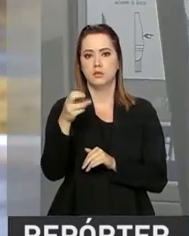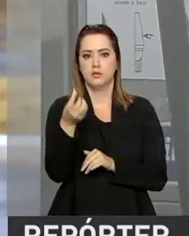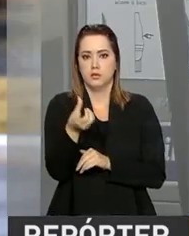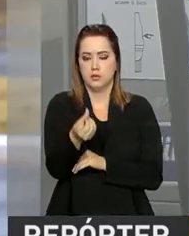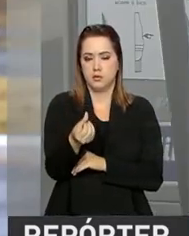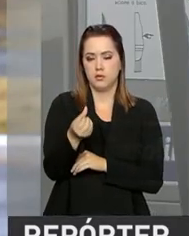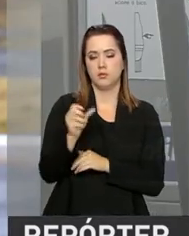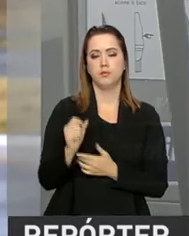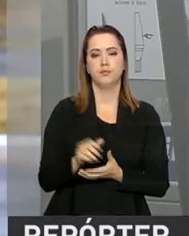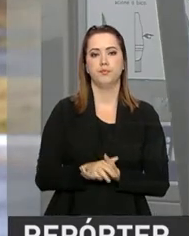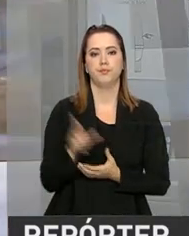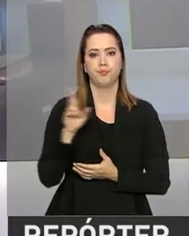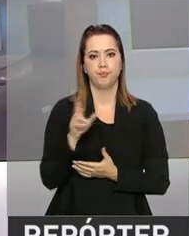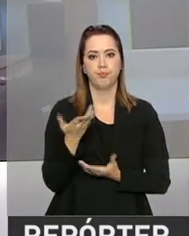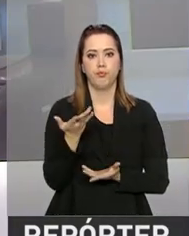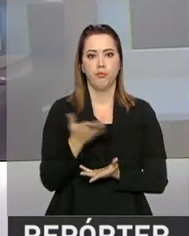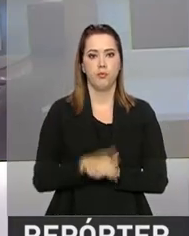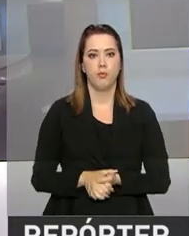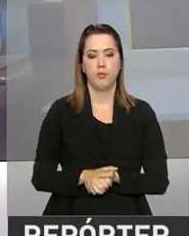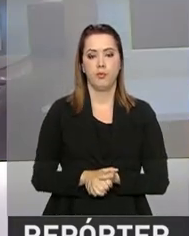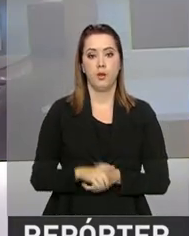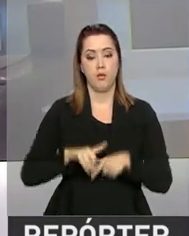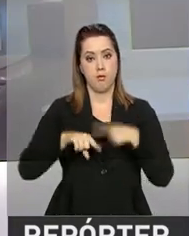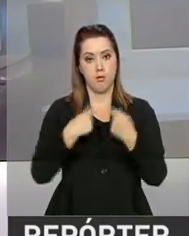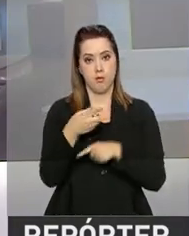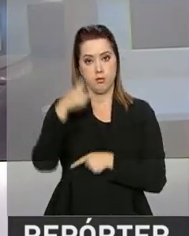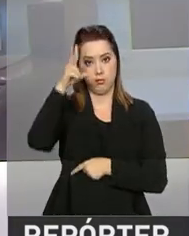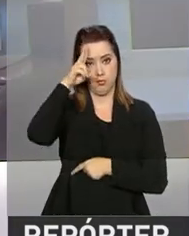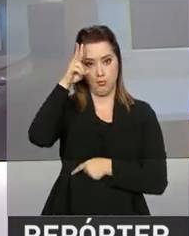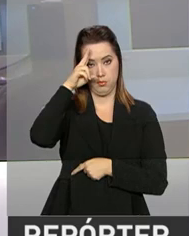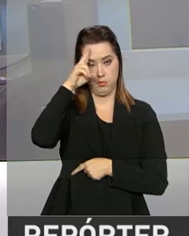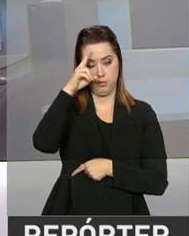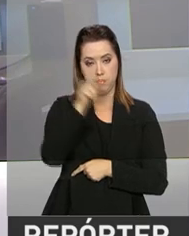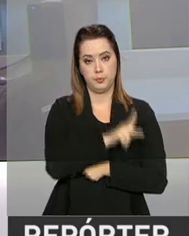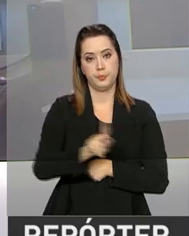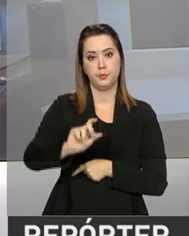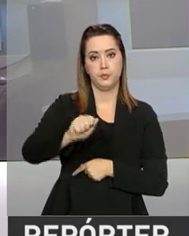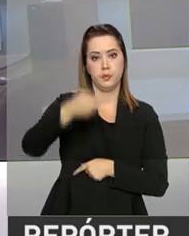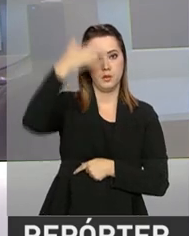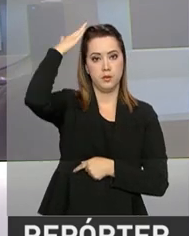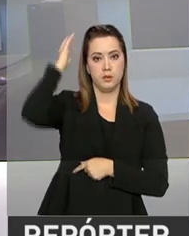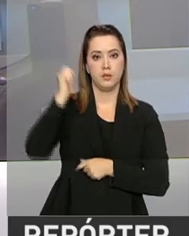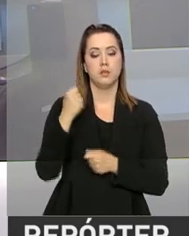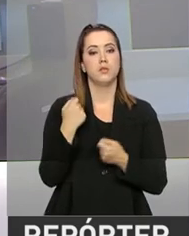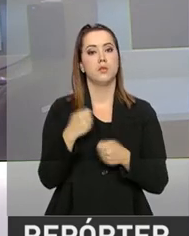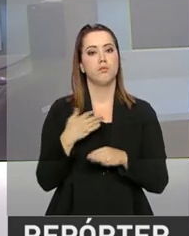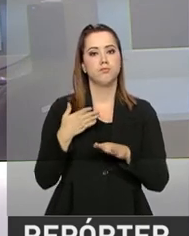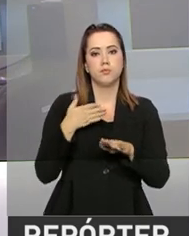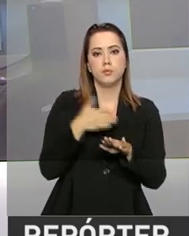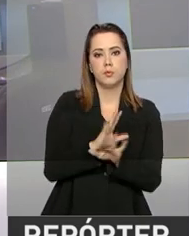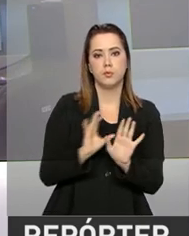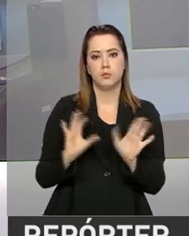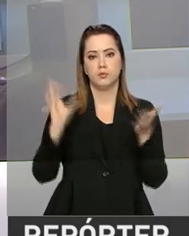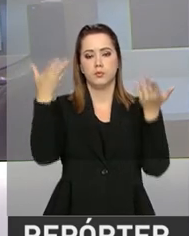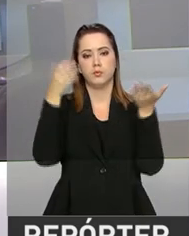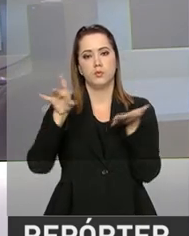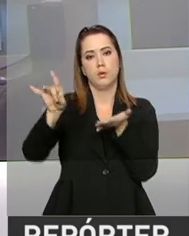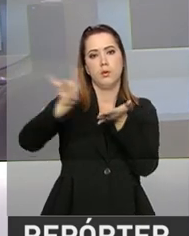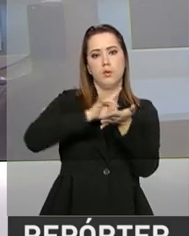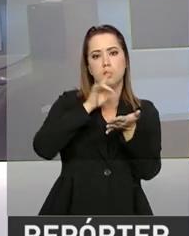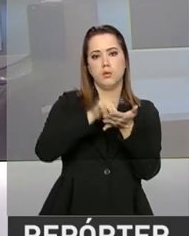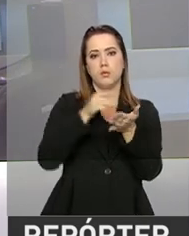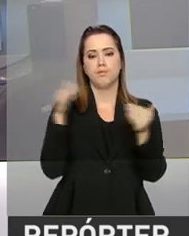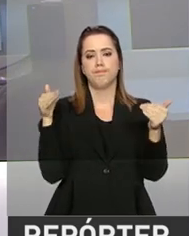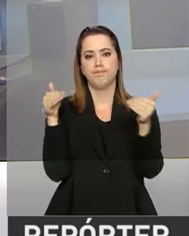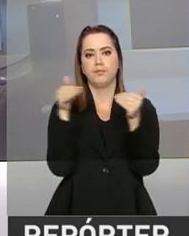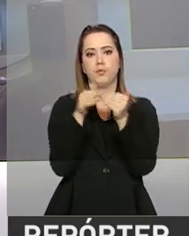R$ 3,56. Na próxima segunda-feira, o presidente Michel Temer deve participar da cerimônia de assinatura para ratificar